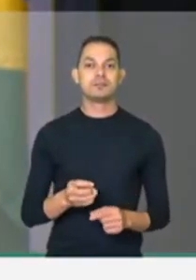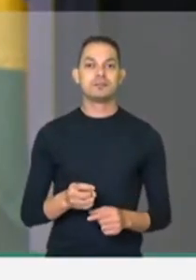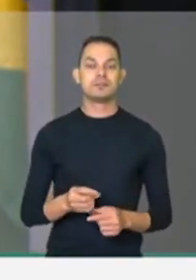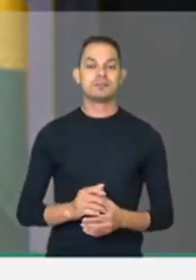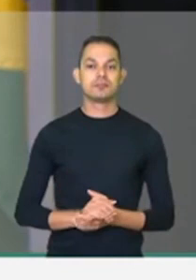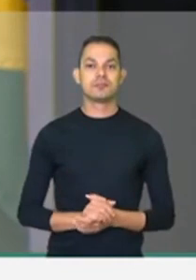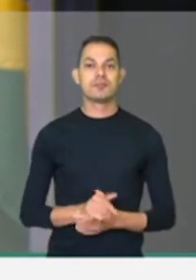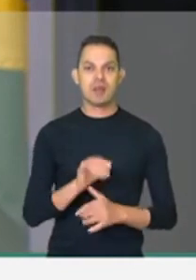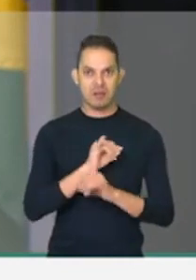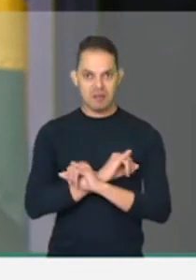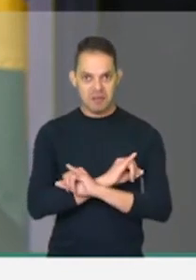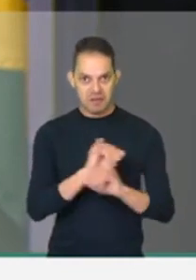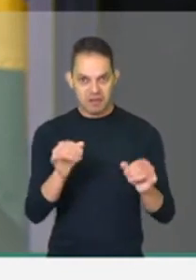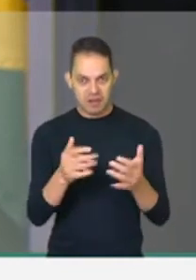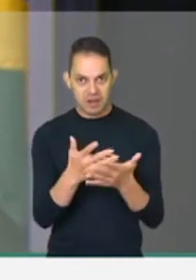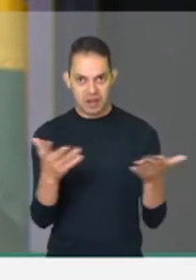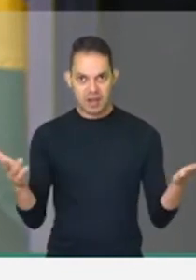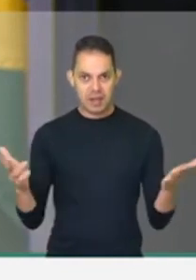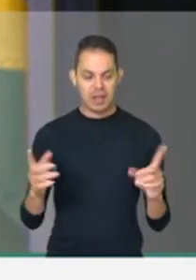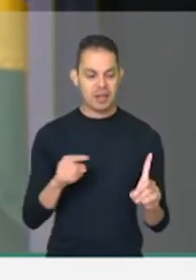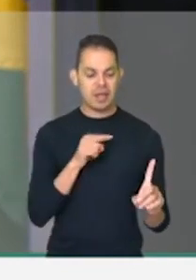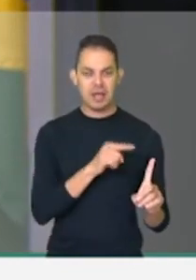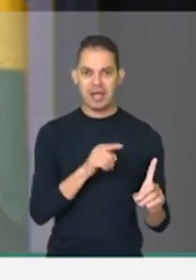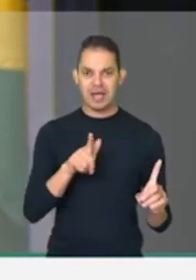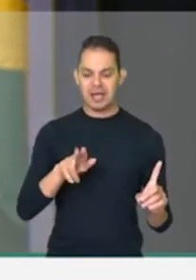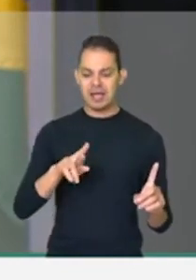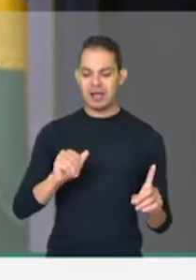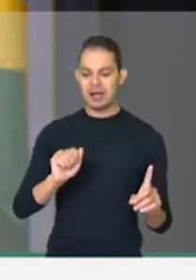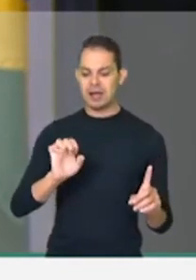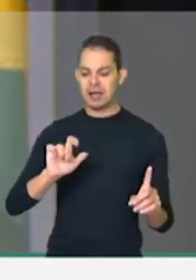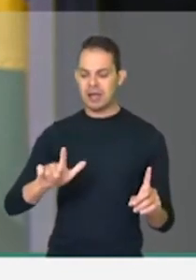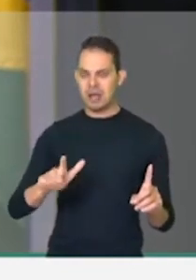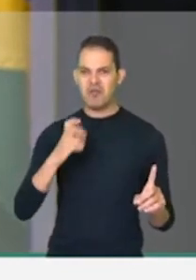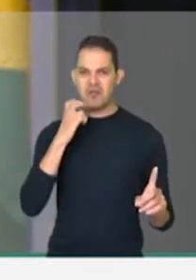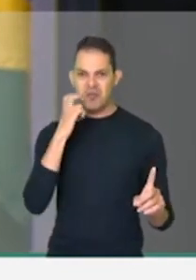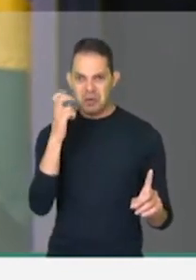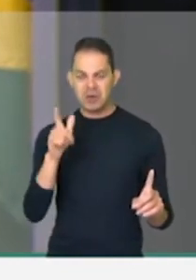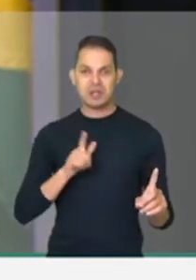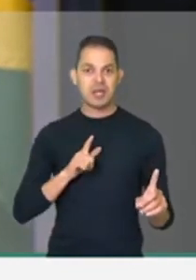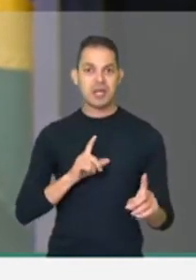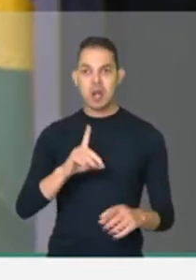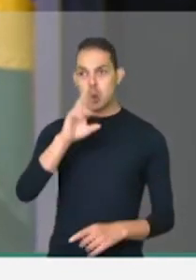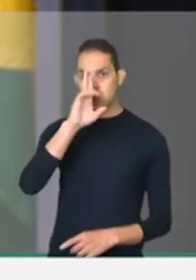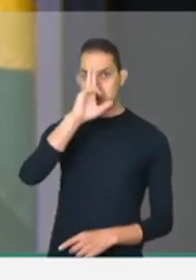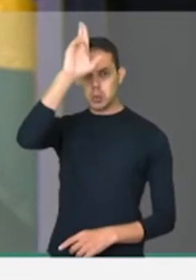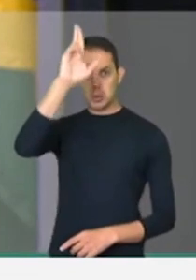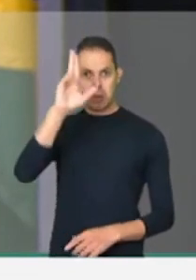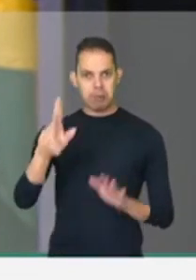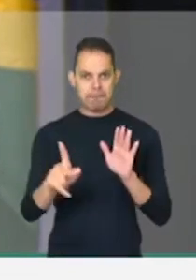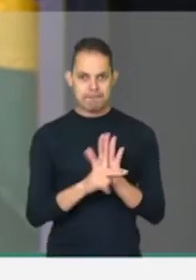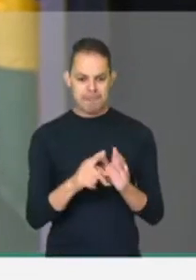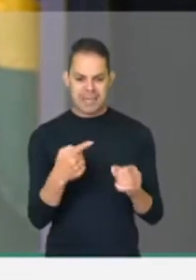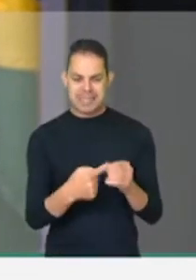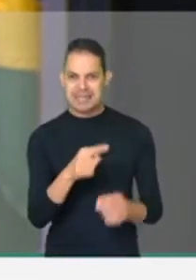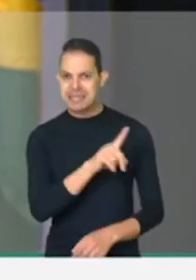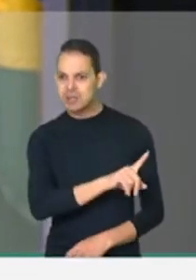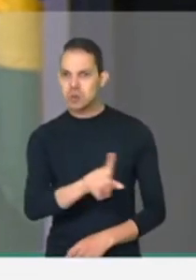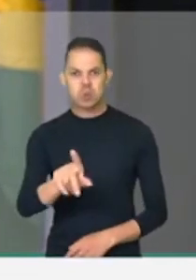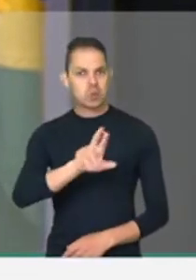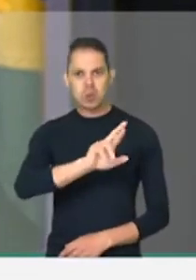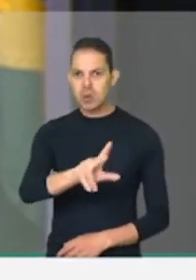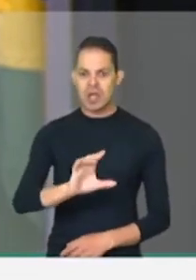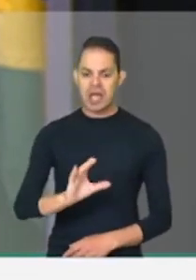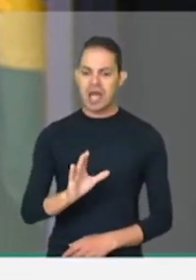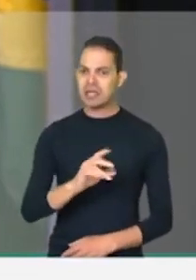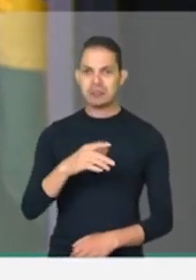esse cidadão que envergonha a família grael ele não é o dono da cidade Axel grael você não é o dono de